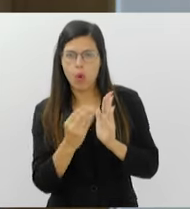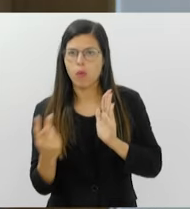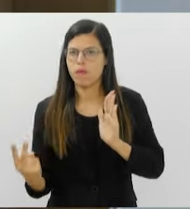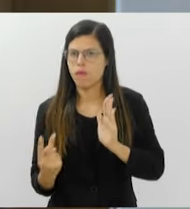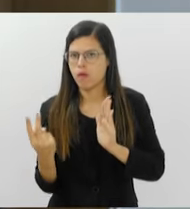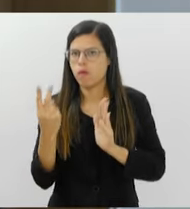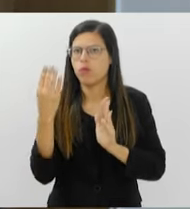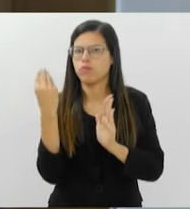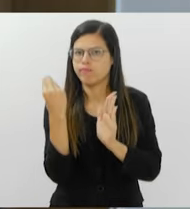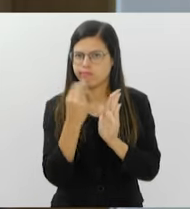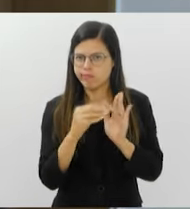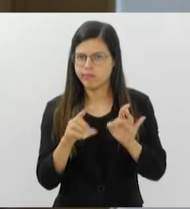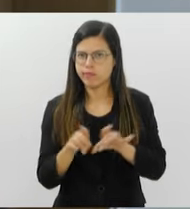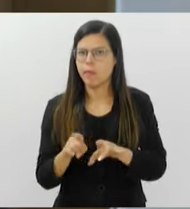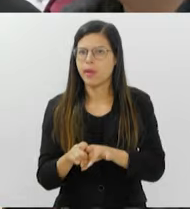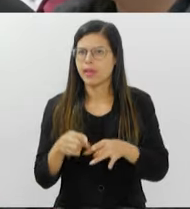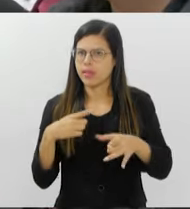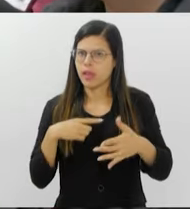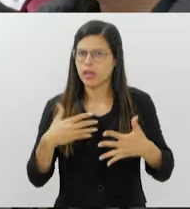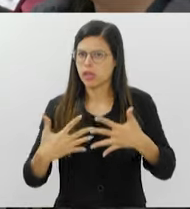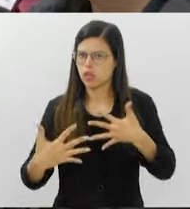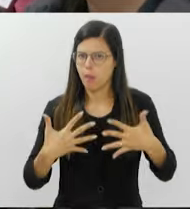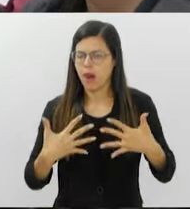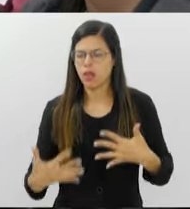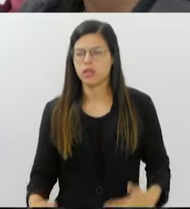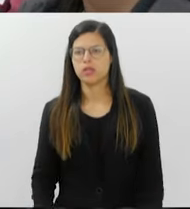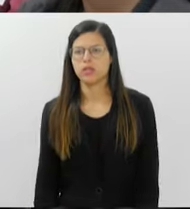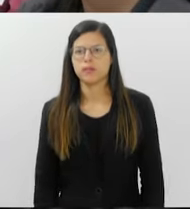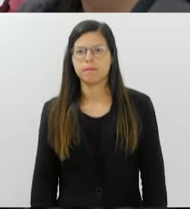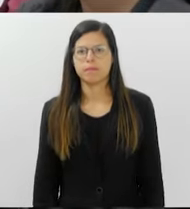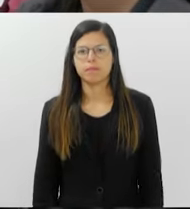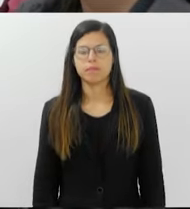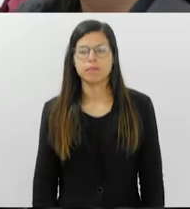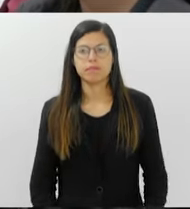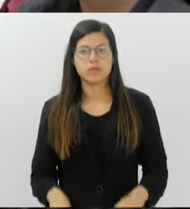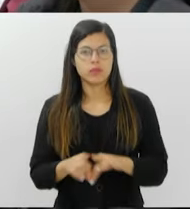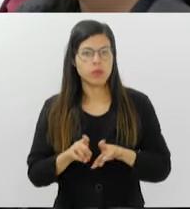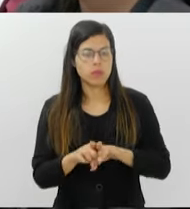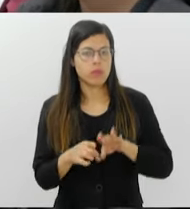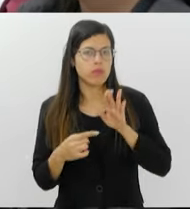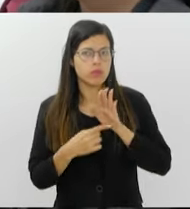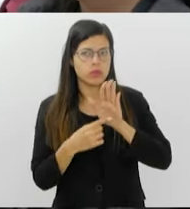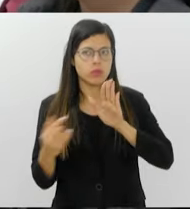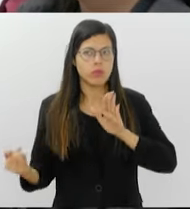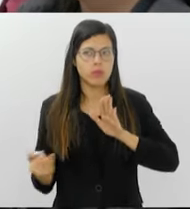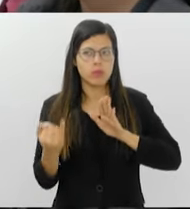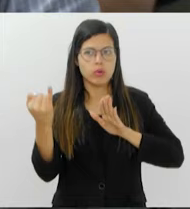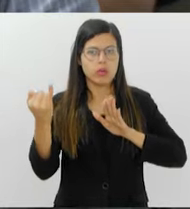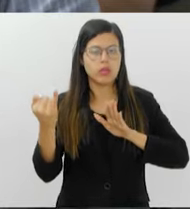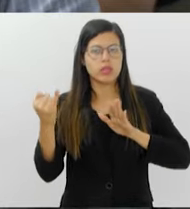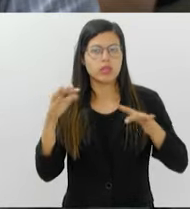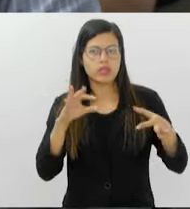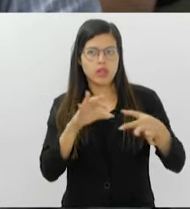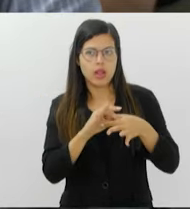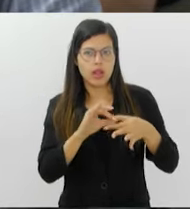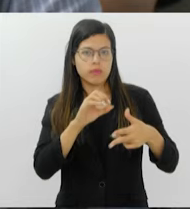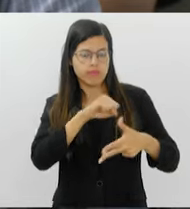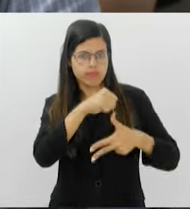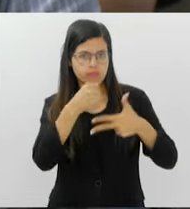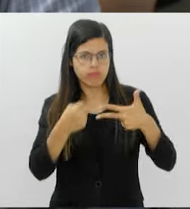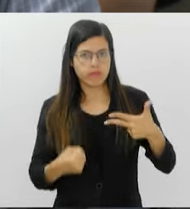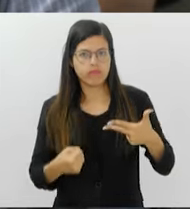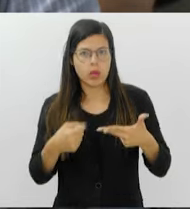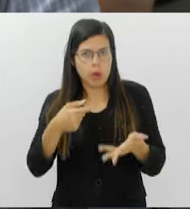total transparência, por exemplo, nesse tipo de emenda. Ele também destacou a importância dessa integração dos poderes para fazer cumprir